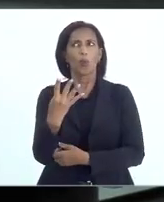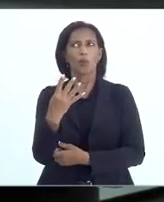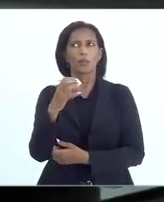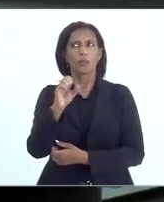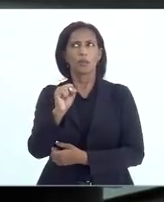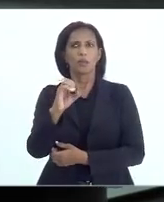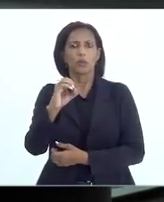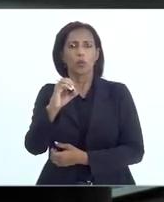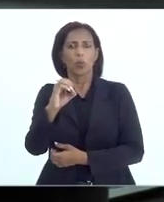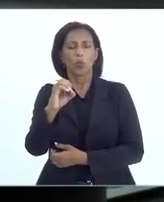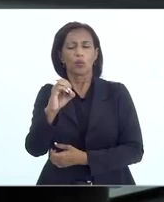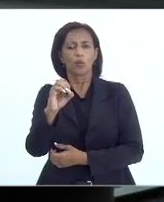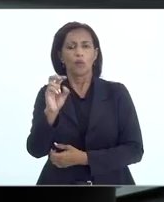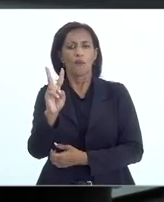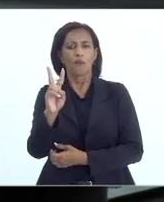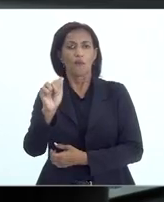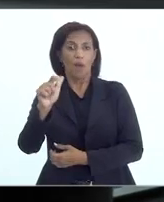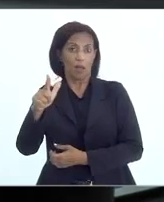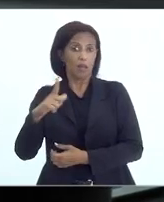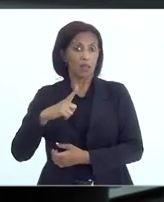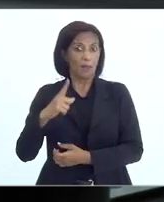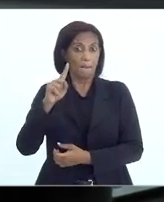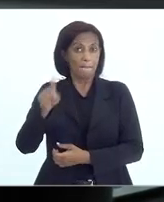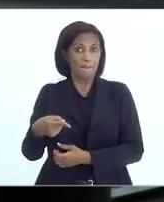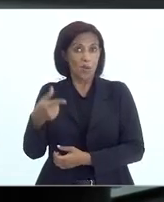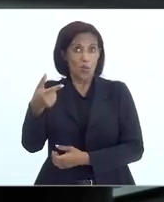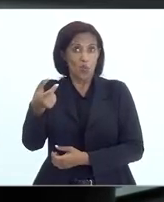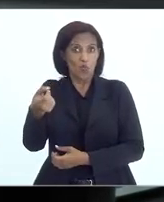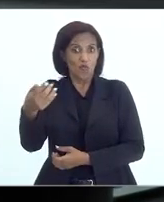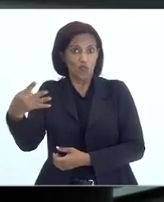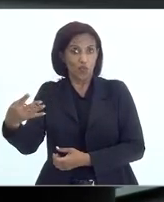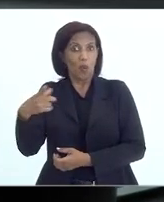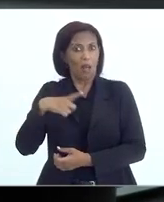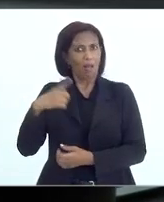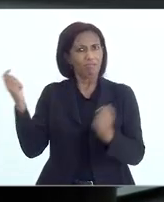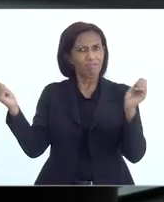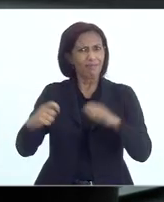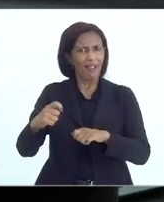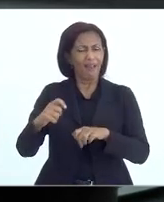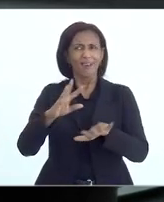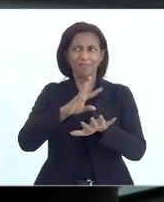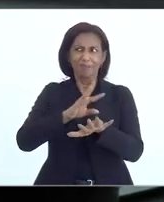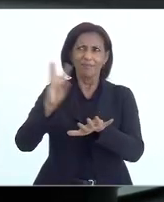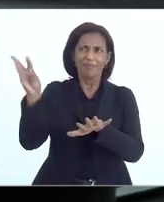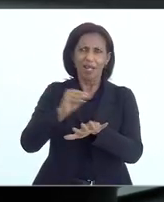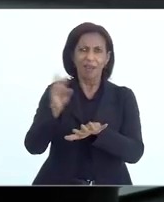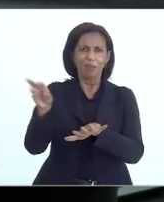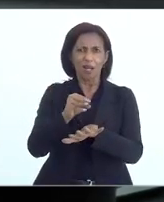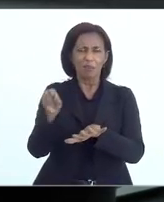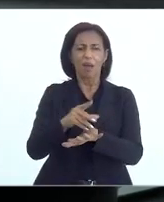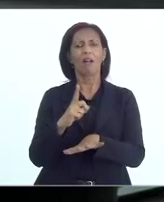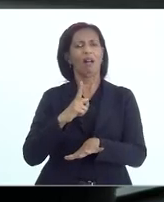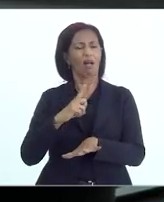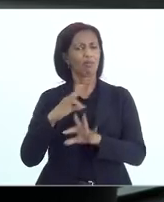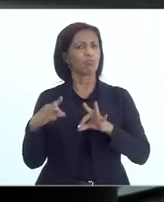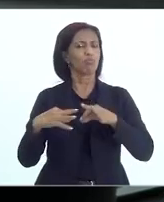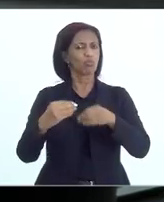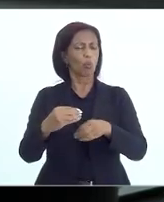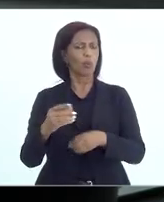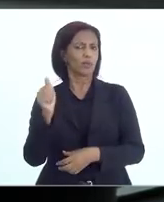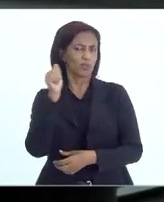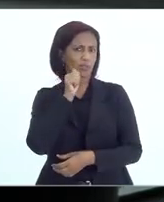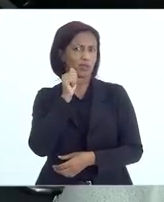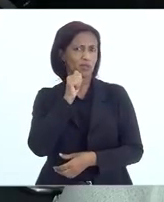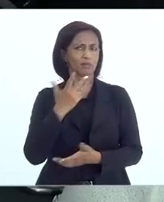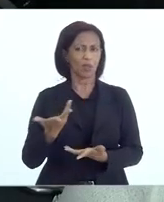408 vagas como temos 1024 tem um suficiente para abranger todas as